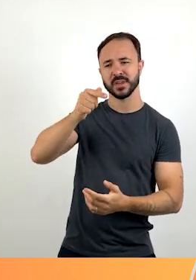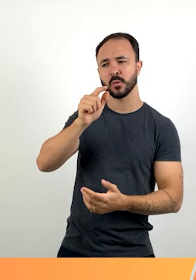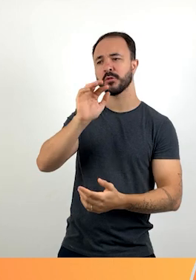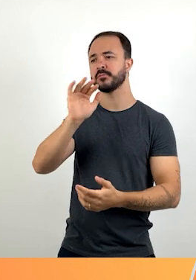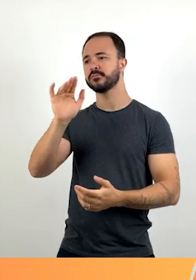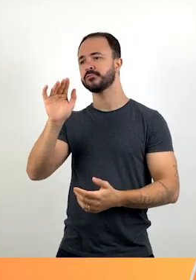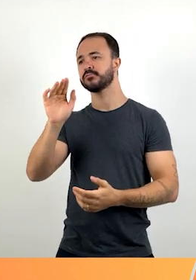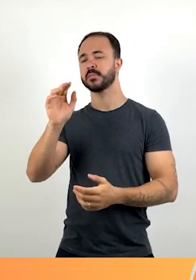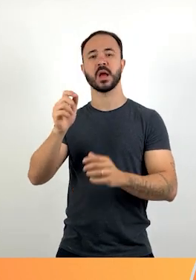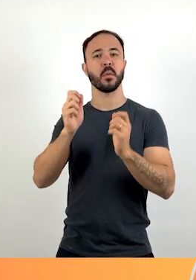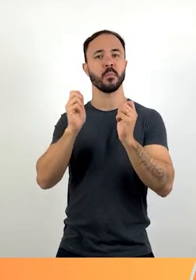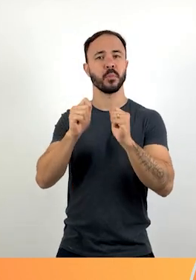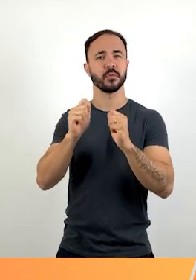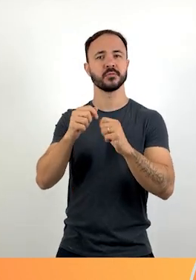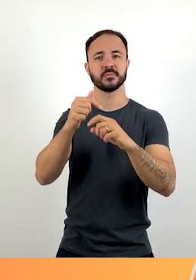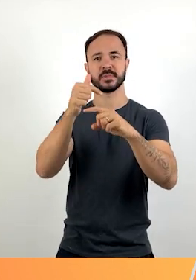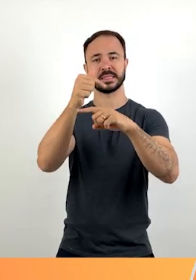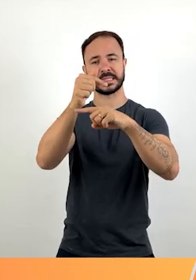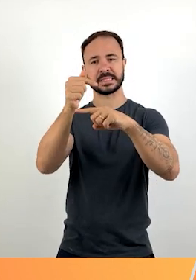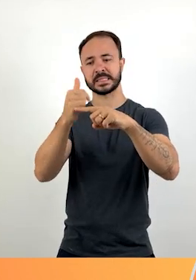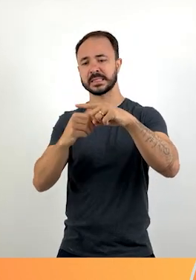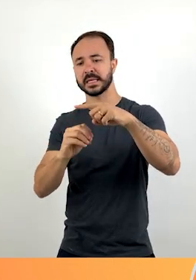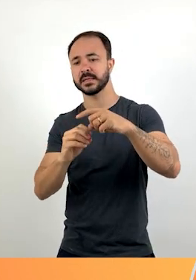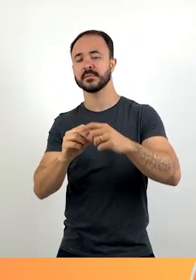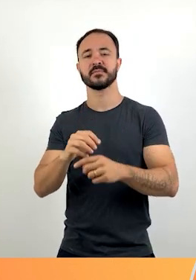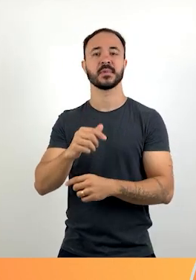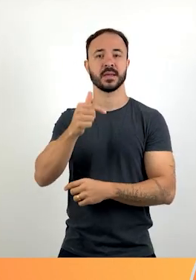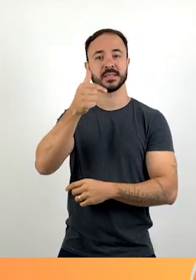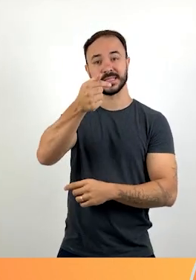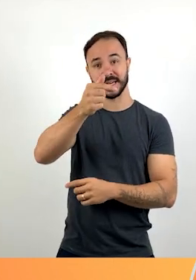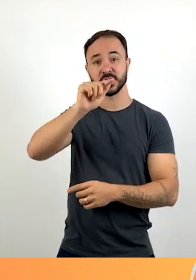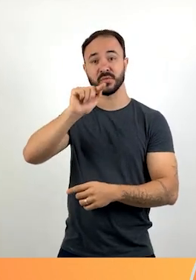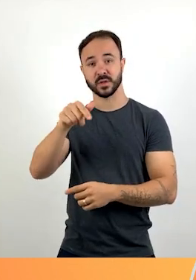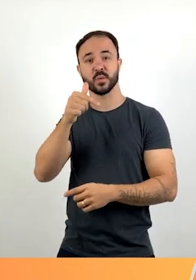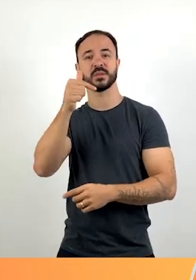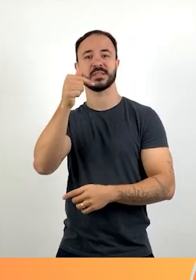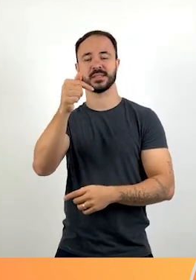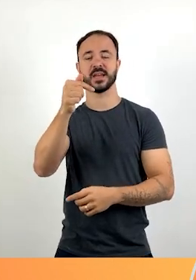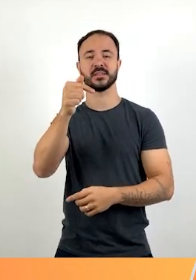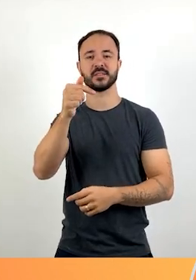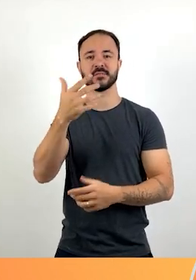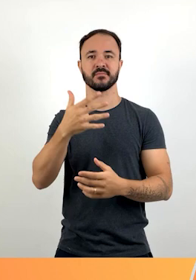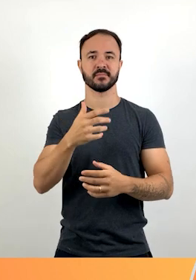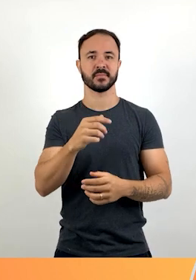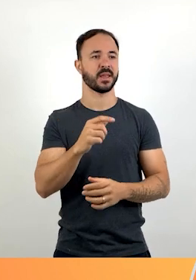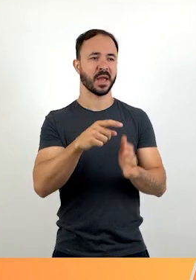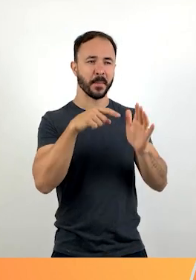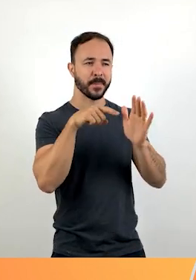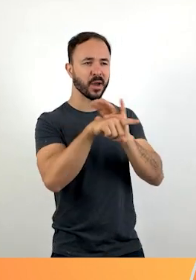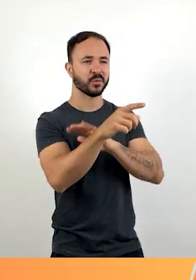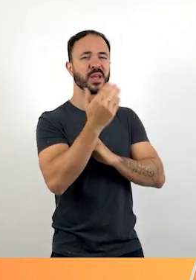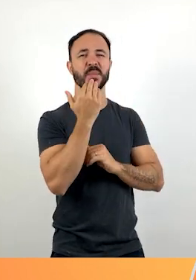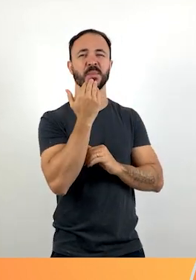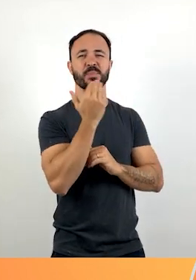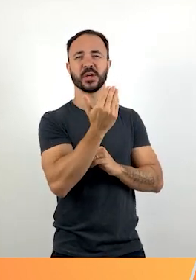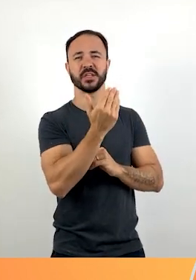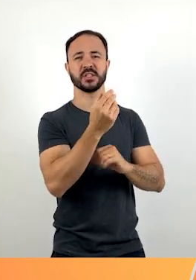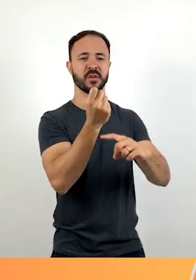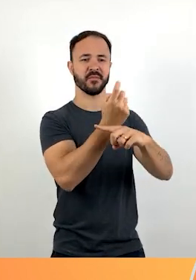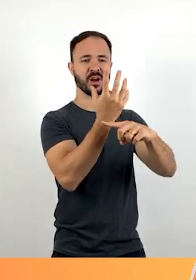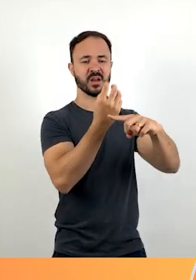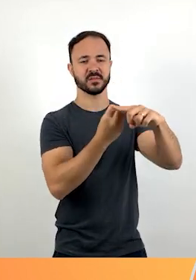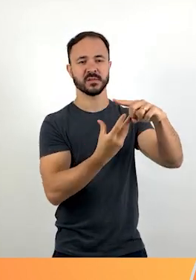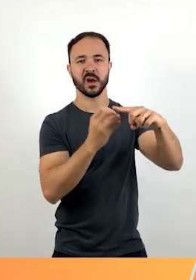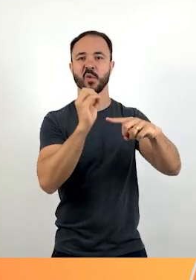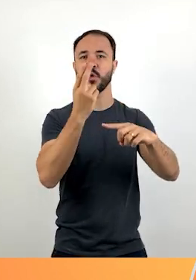menos 77 por 10, que vai ficar menos 7,7. Como a questão ele não fala se ele quer o resultado em